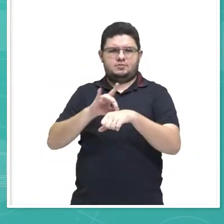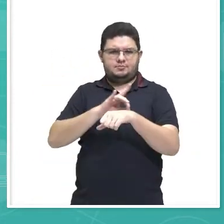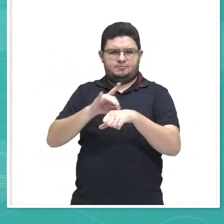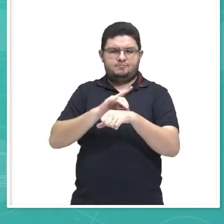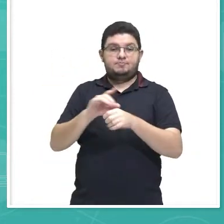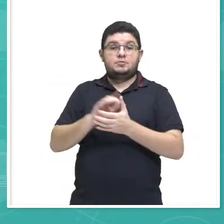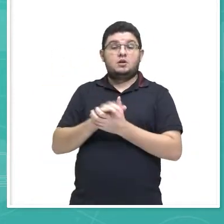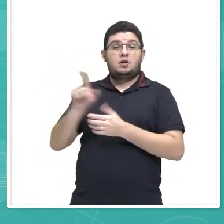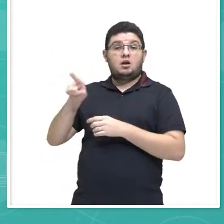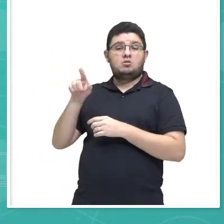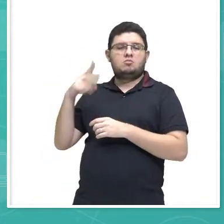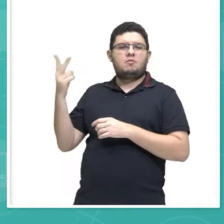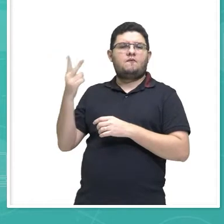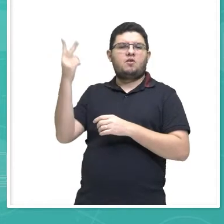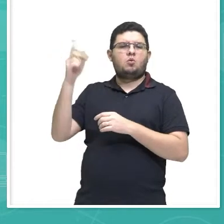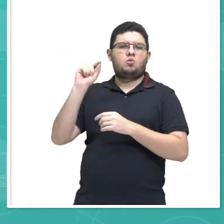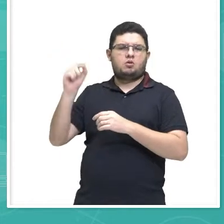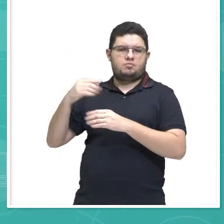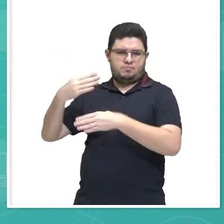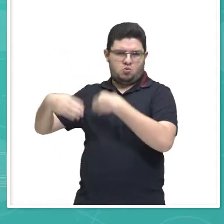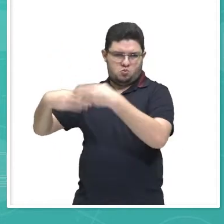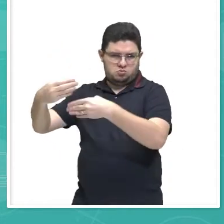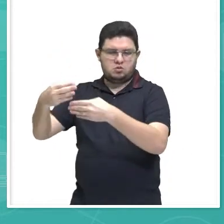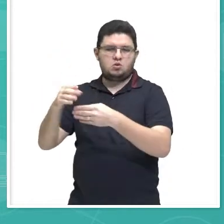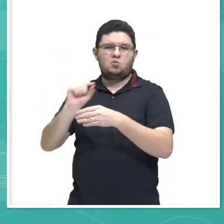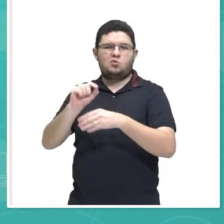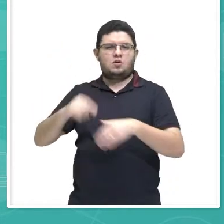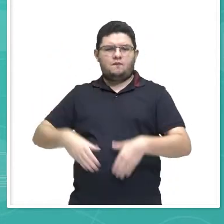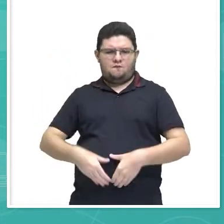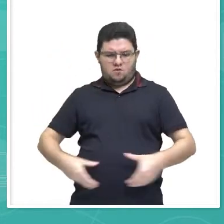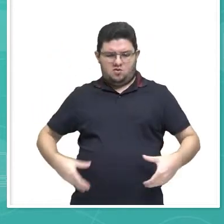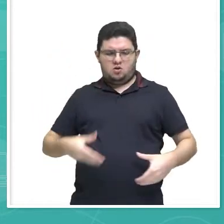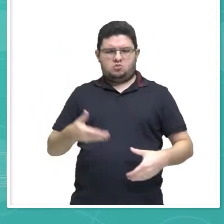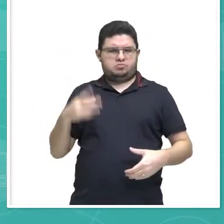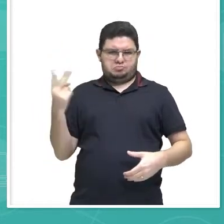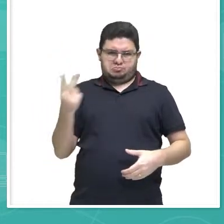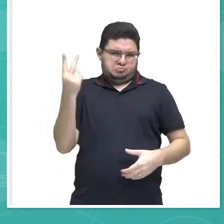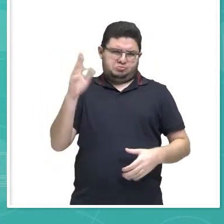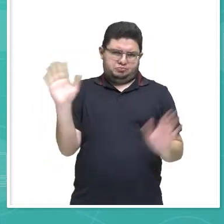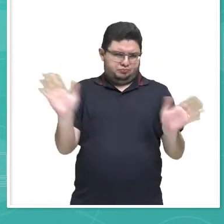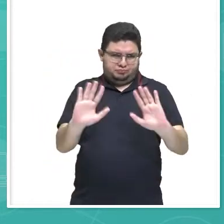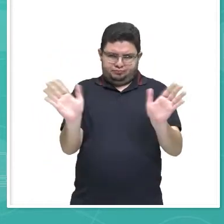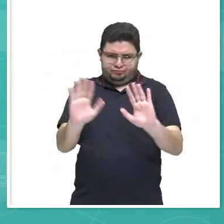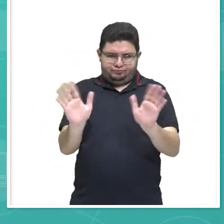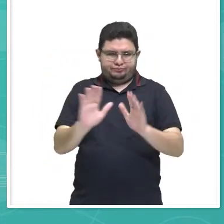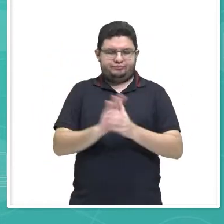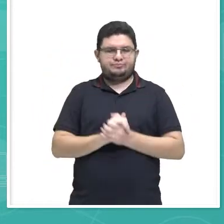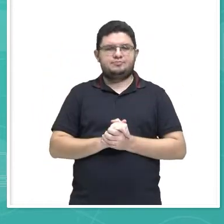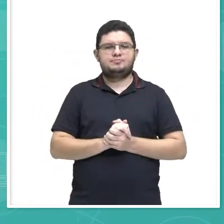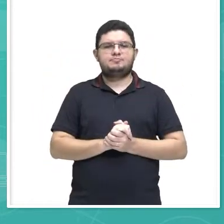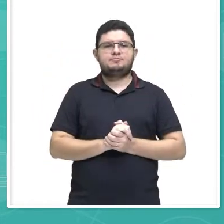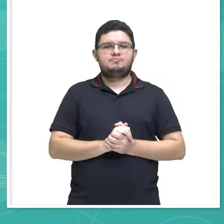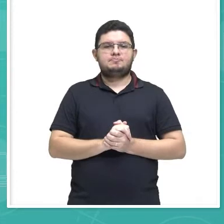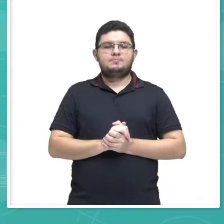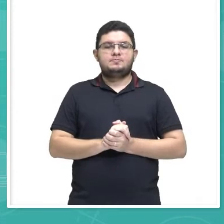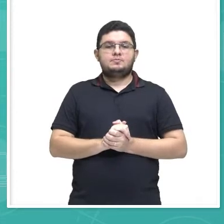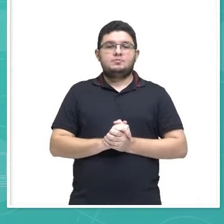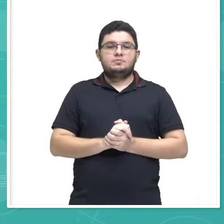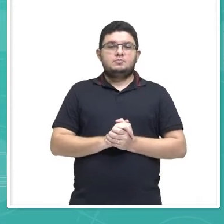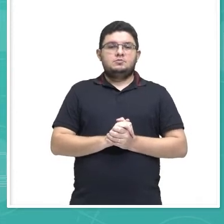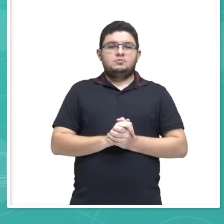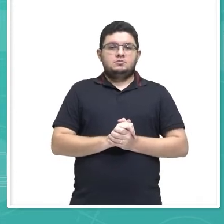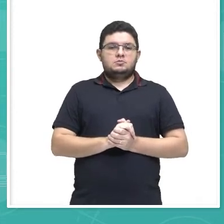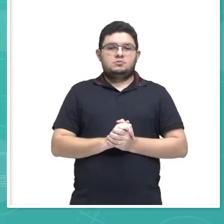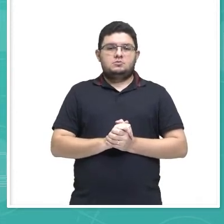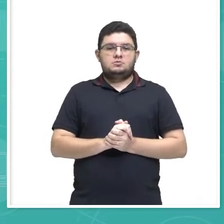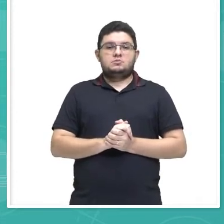valor, na verdade, ao processo e não ao fim, né, a finalidade, que seria, no caso aí, a faixa. Tá bom?